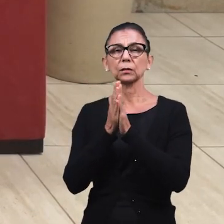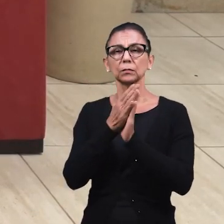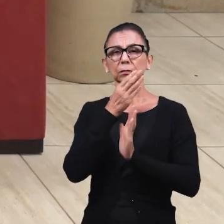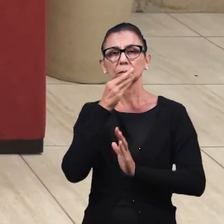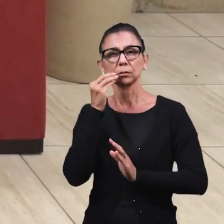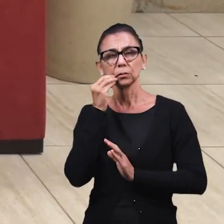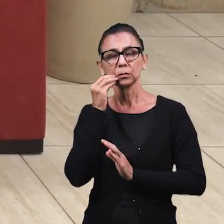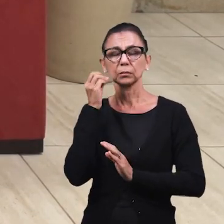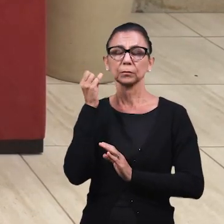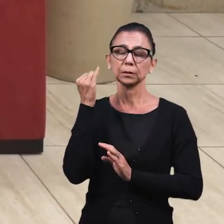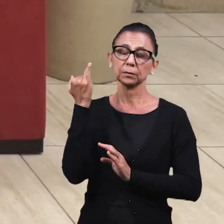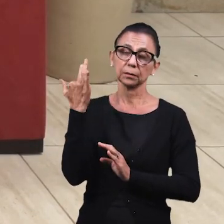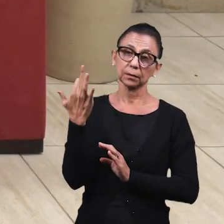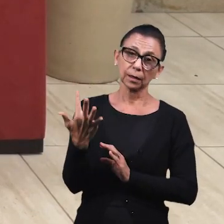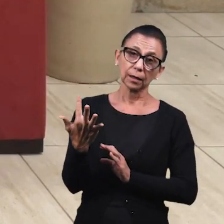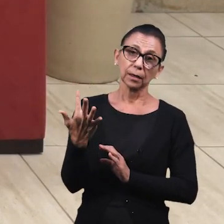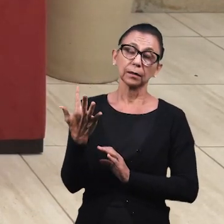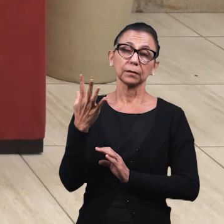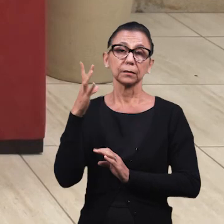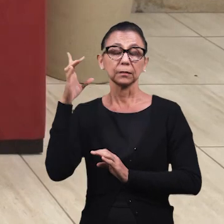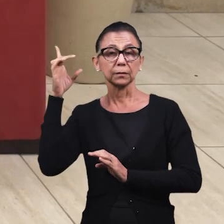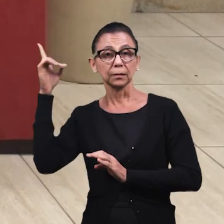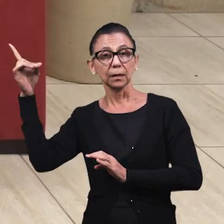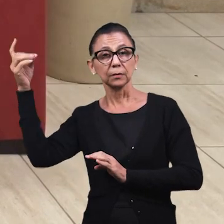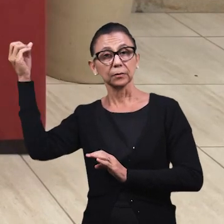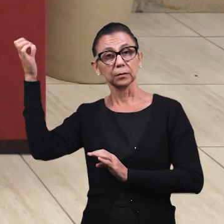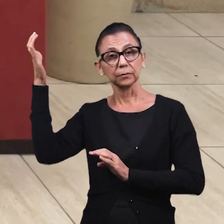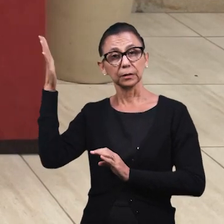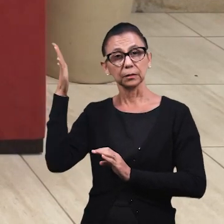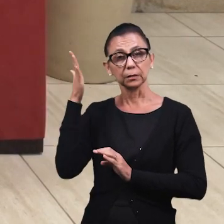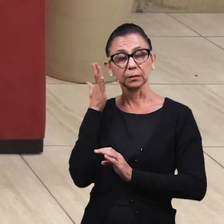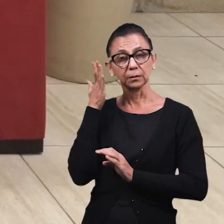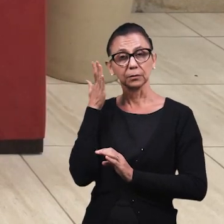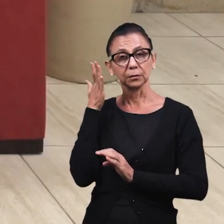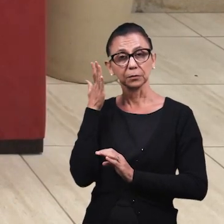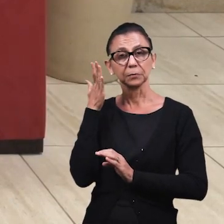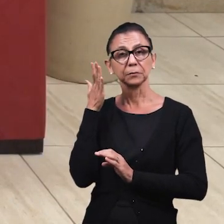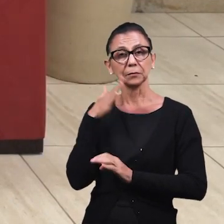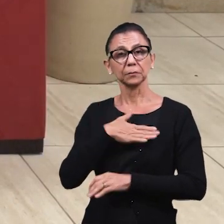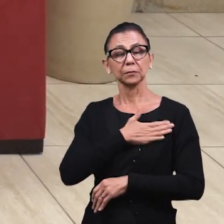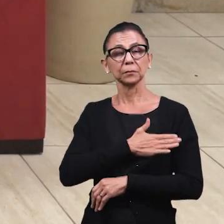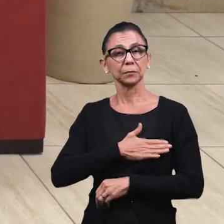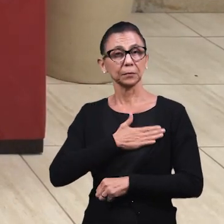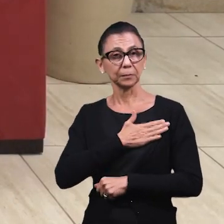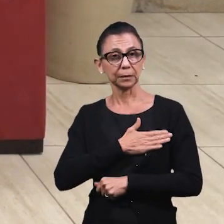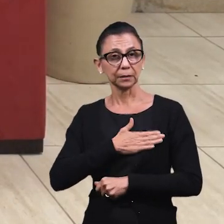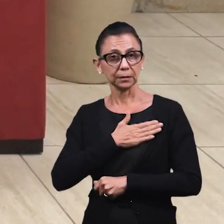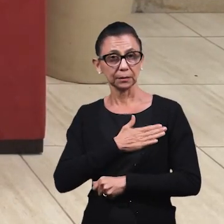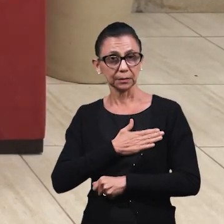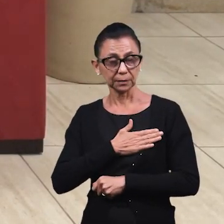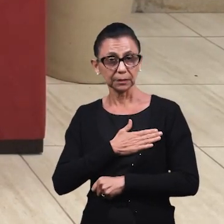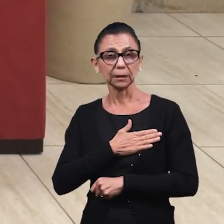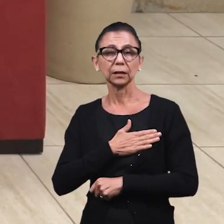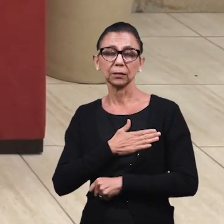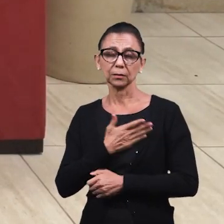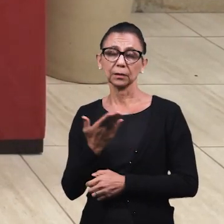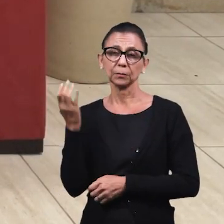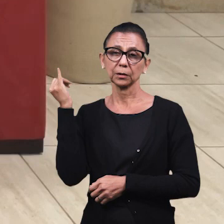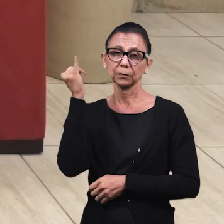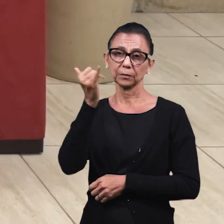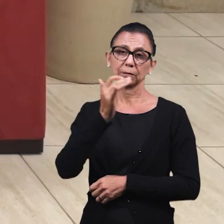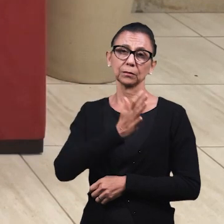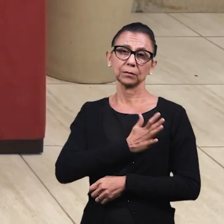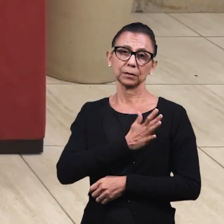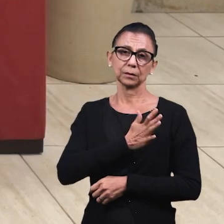nos jejuns, na madrugada. Deus vai se revelando e é um prazer, Walter, Deus poder se revelar ao